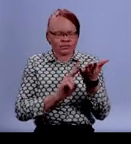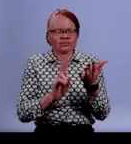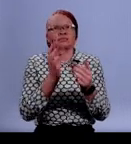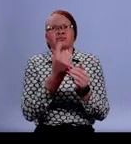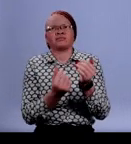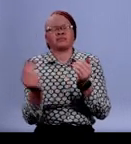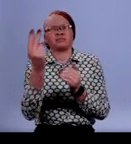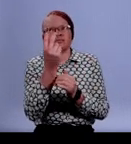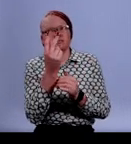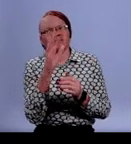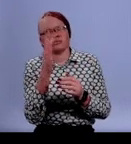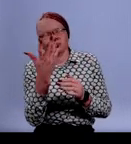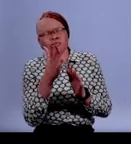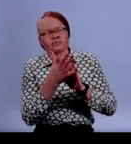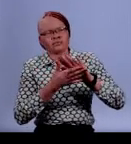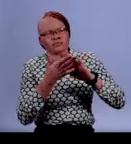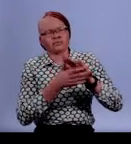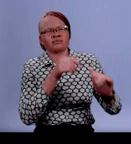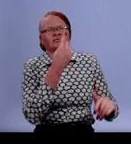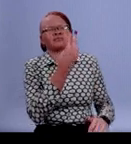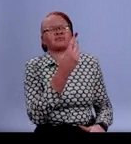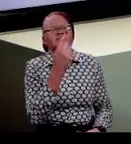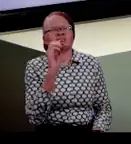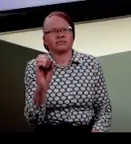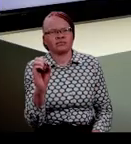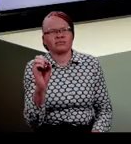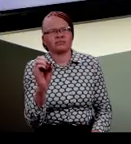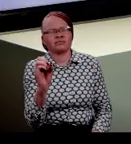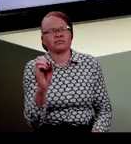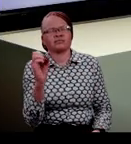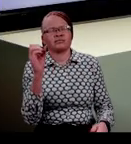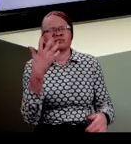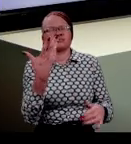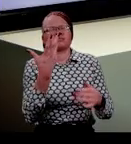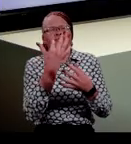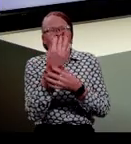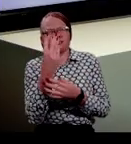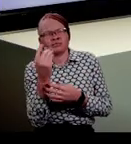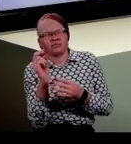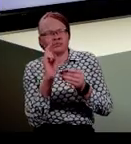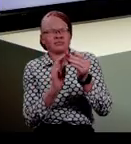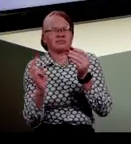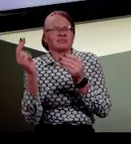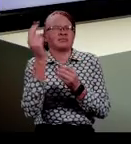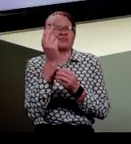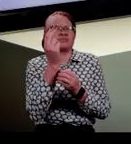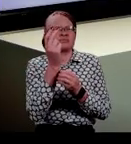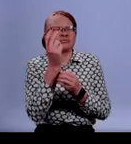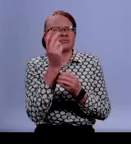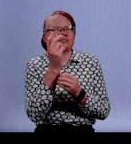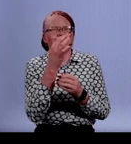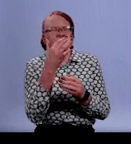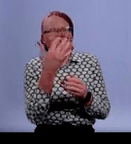de potência e potências de base 10 potência noção de